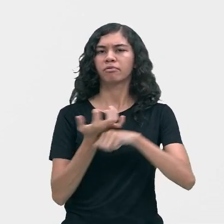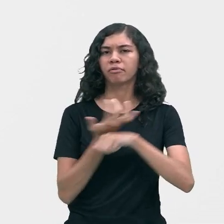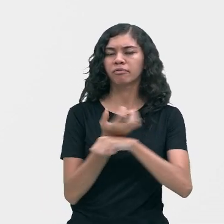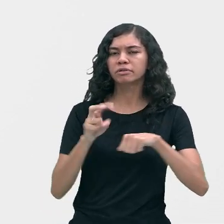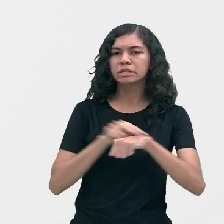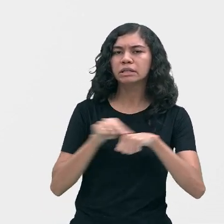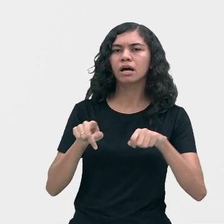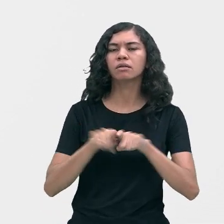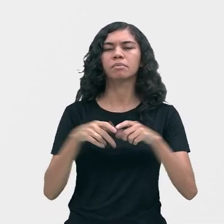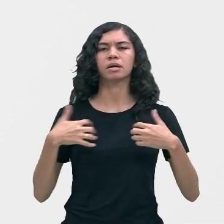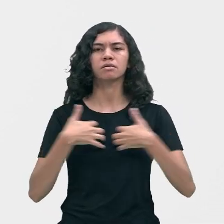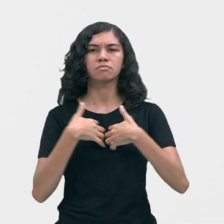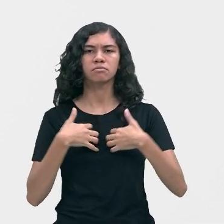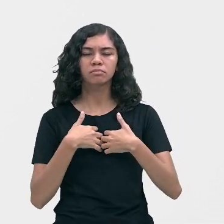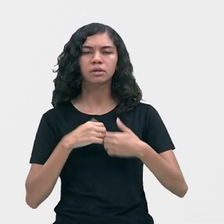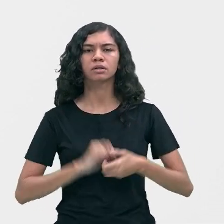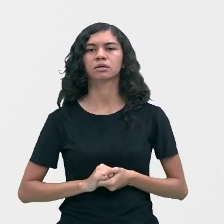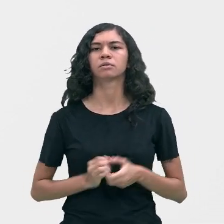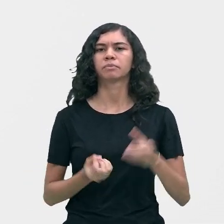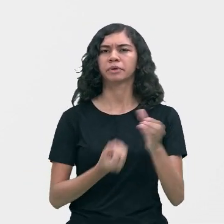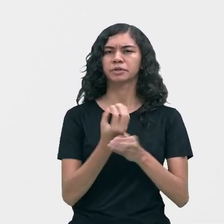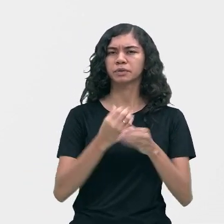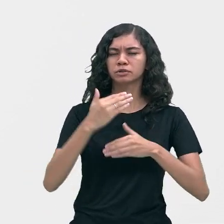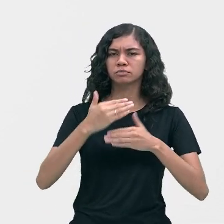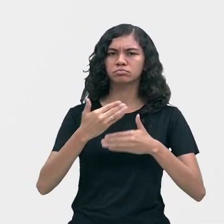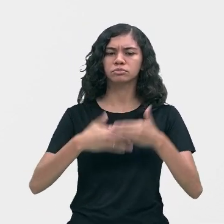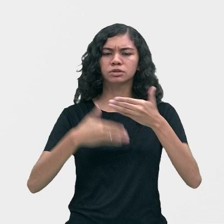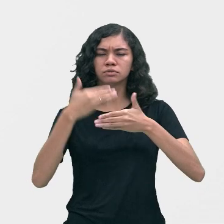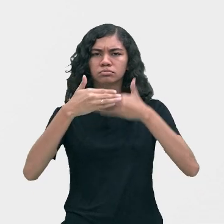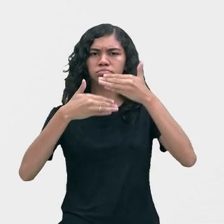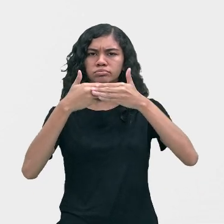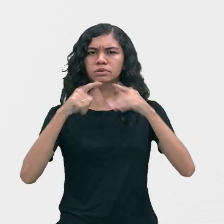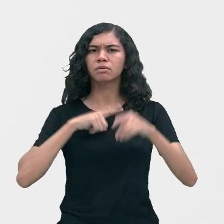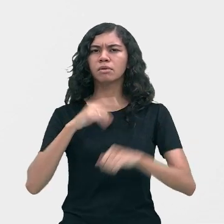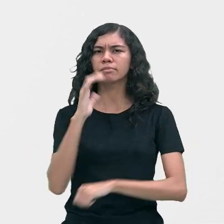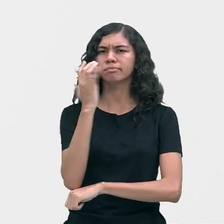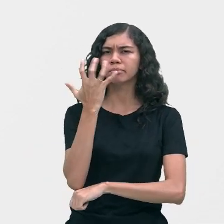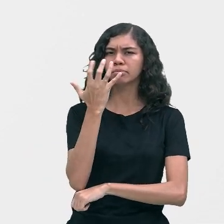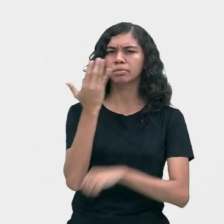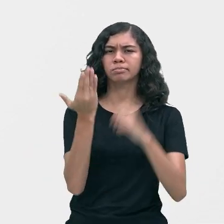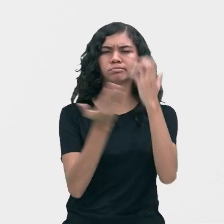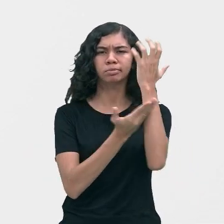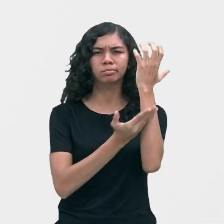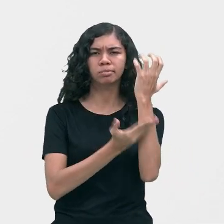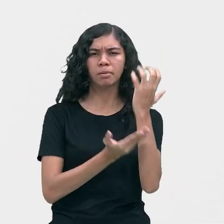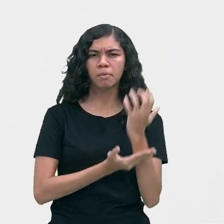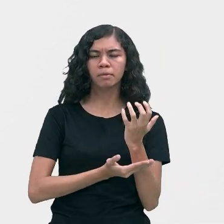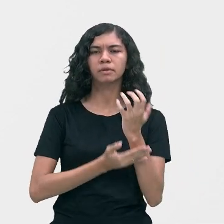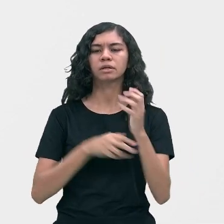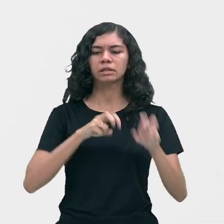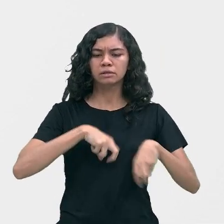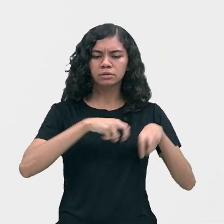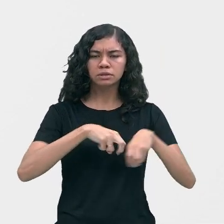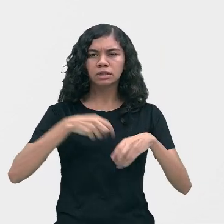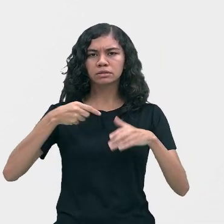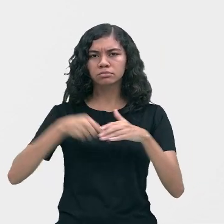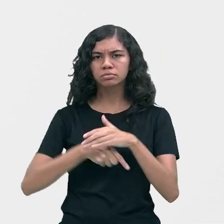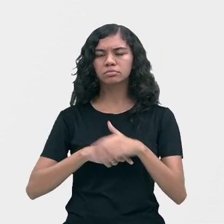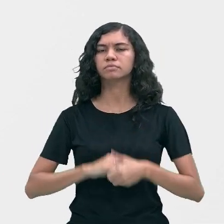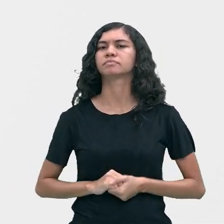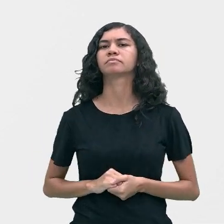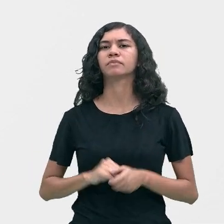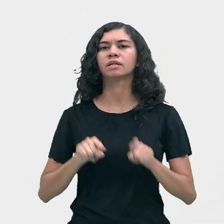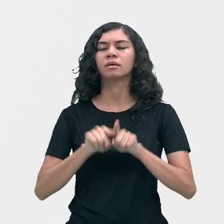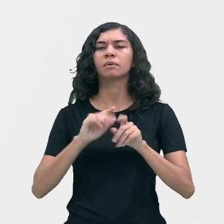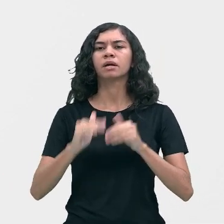usinas hidrelétricas, para a extração daquelas madeiras, também para a extração dos minérios e, é claro, principalmente pelo avanço